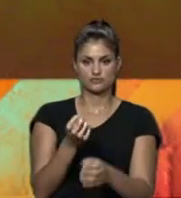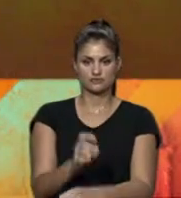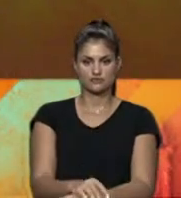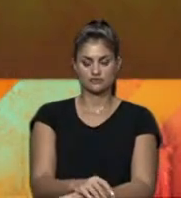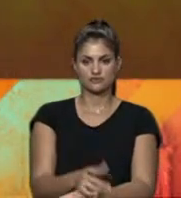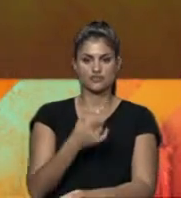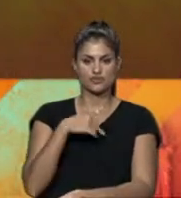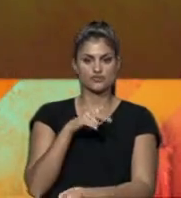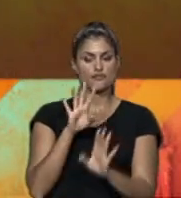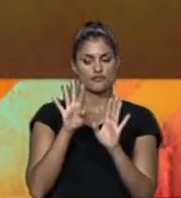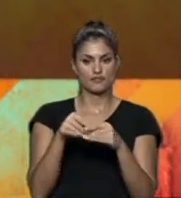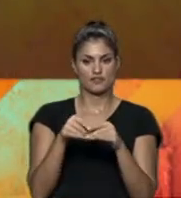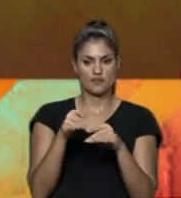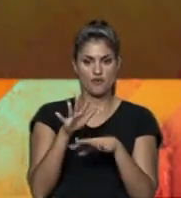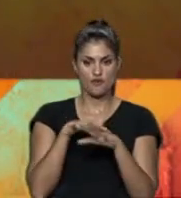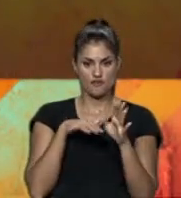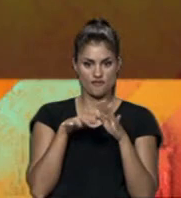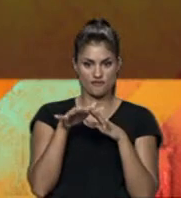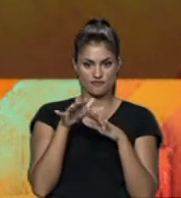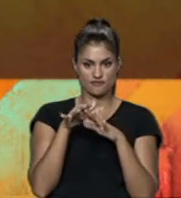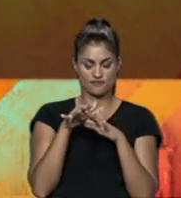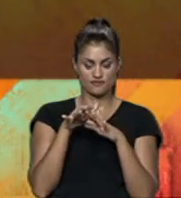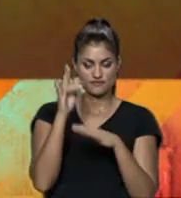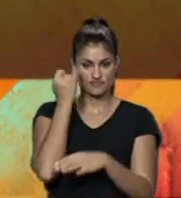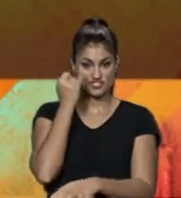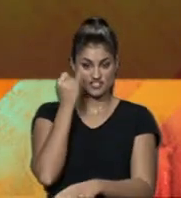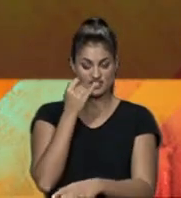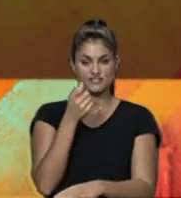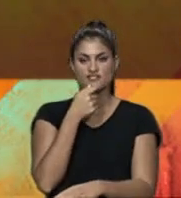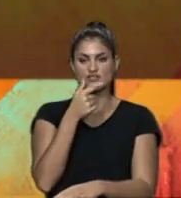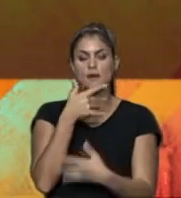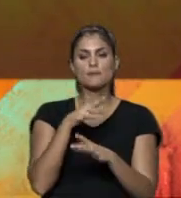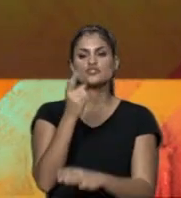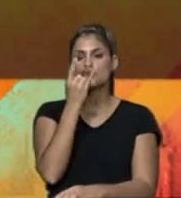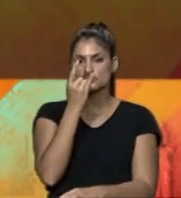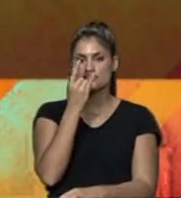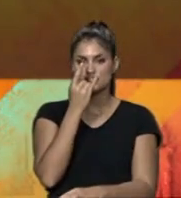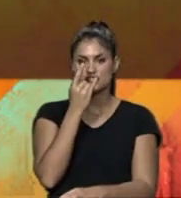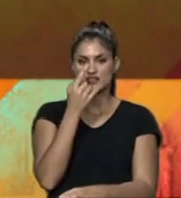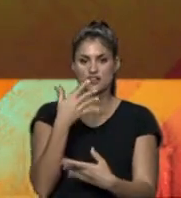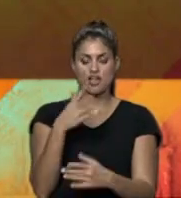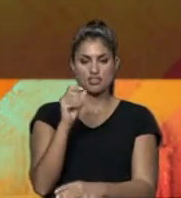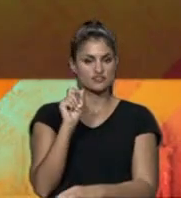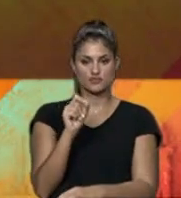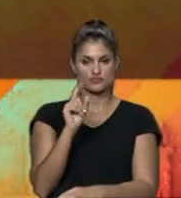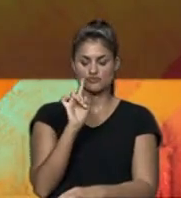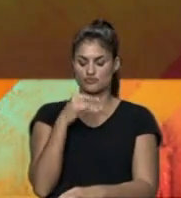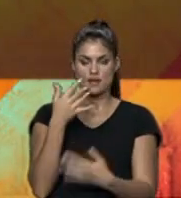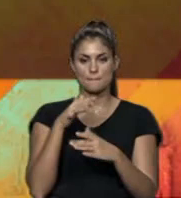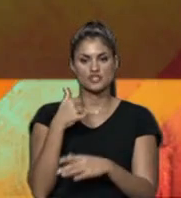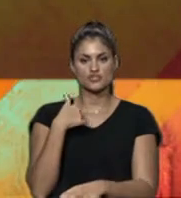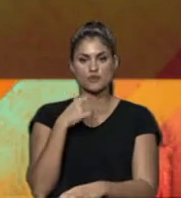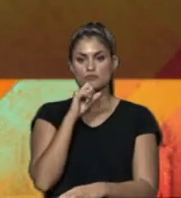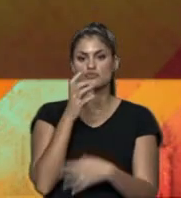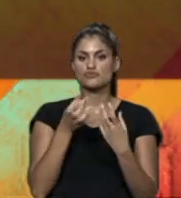Portanto, nós vamos finalizar ou fazer que finalizemos a feijoada, mas de facto o javali não tem tempo agora em 10 minutos. Só que eu também já o podia ter